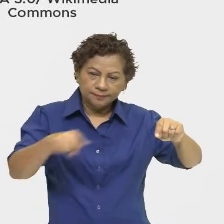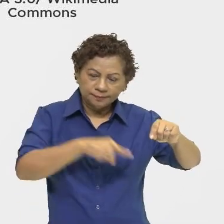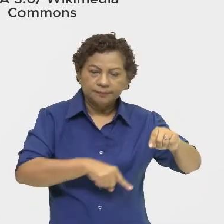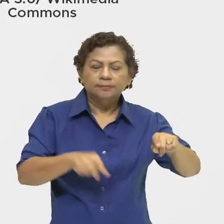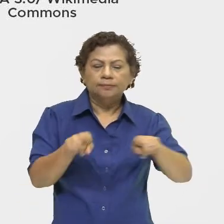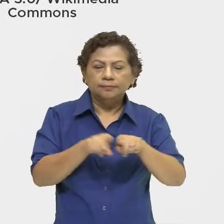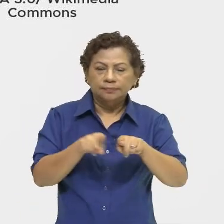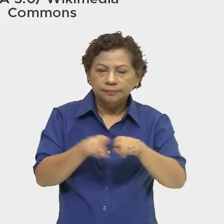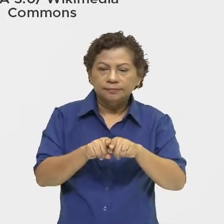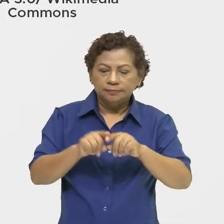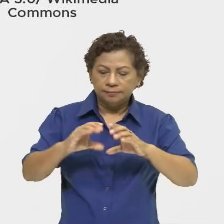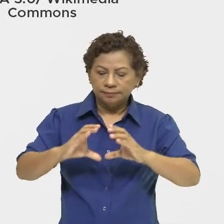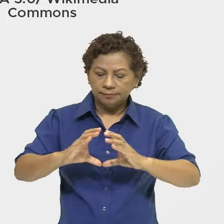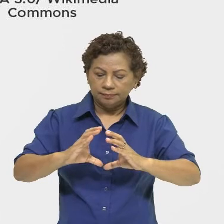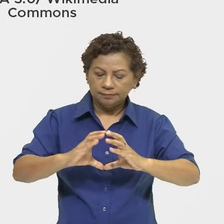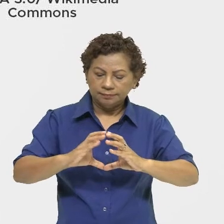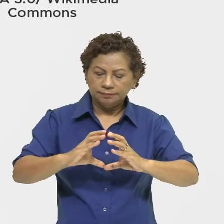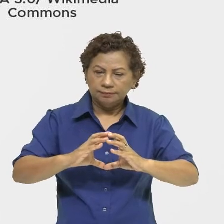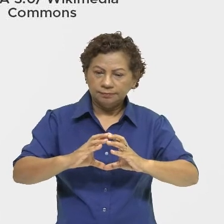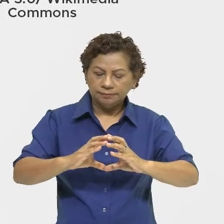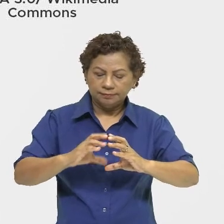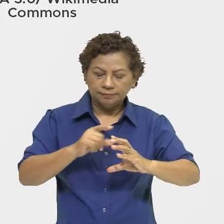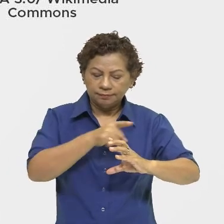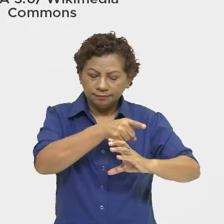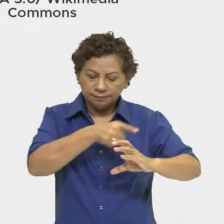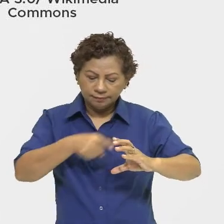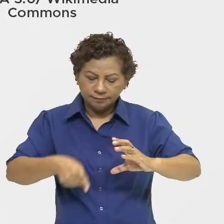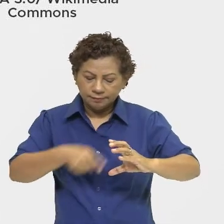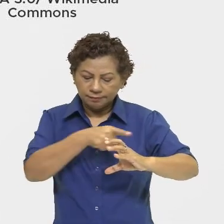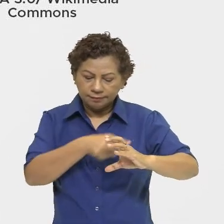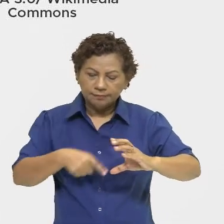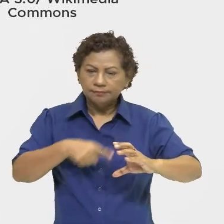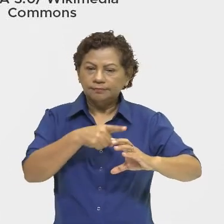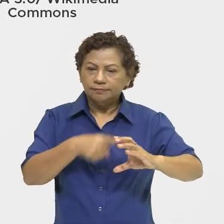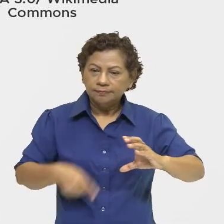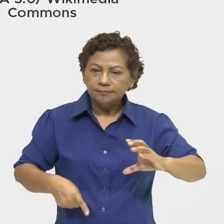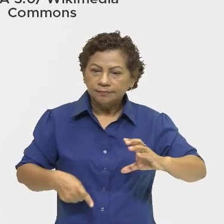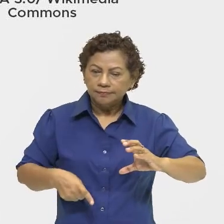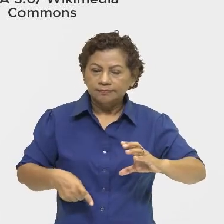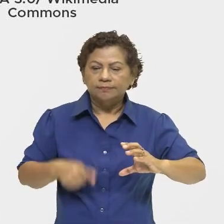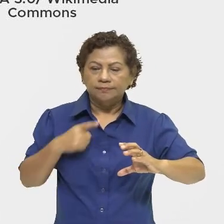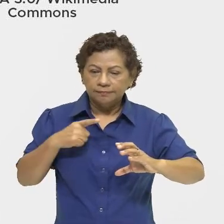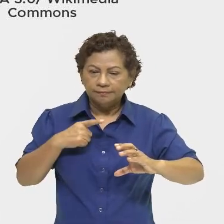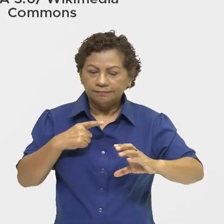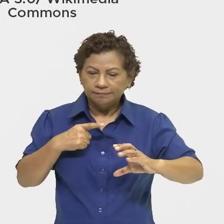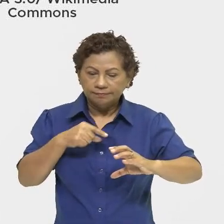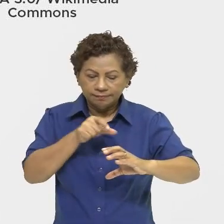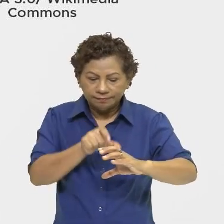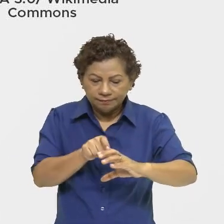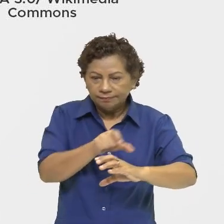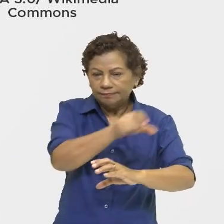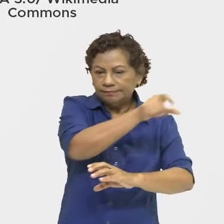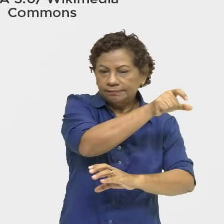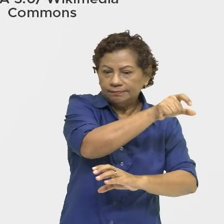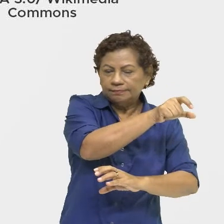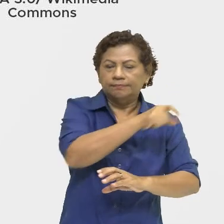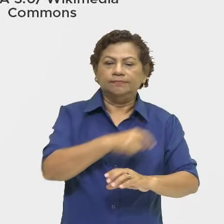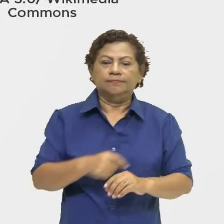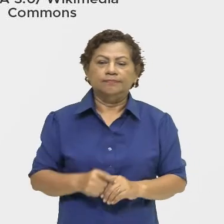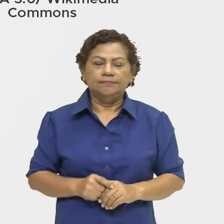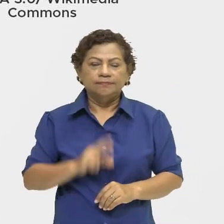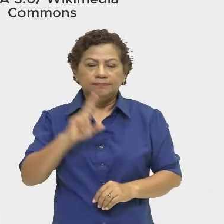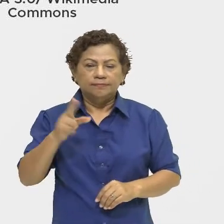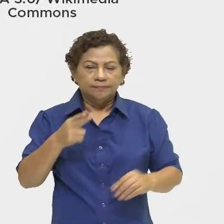de pele de antílope. O instrumentista usa somente o polegar e o indicador em ambas as mãos para dedilhar as cordas